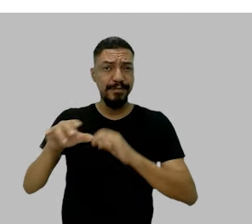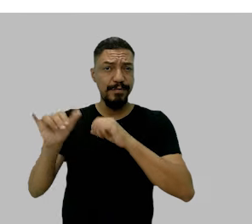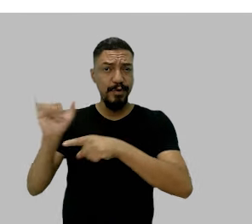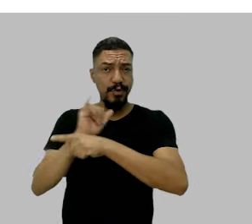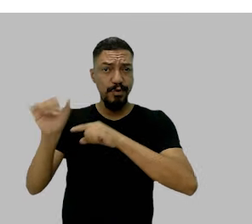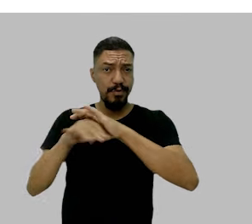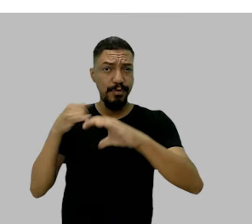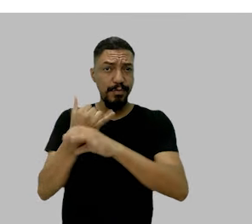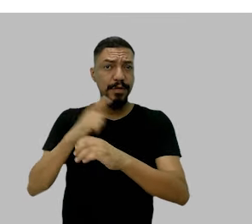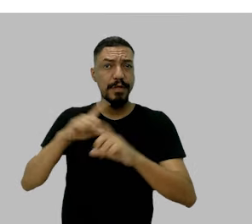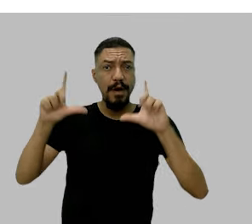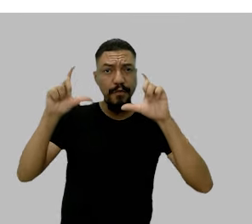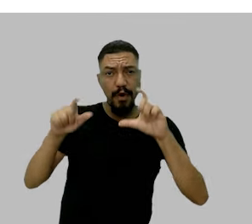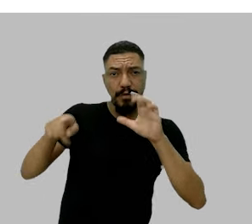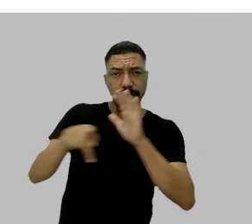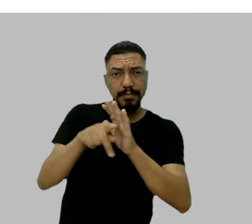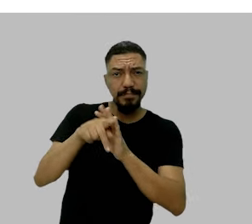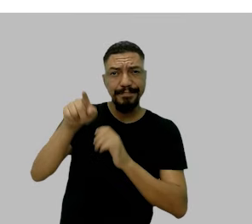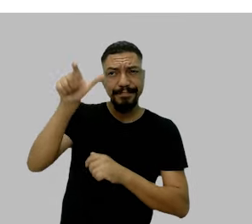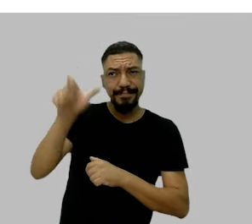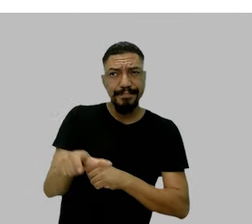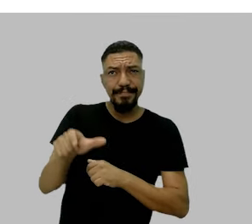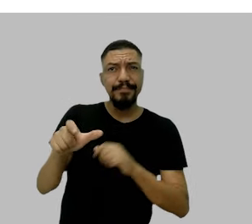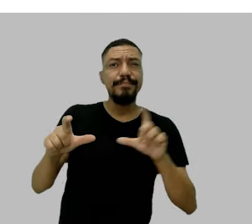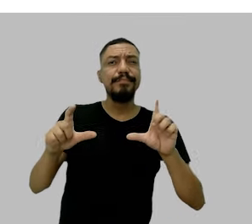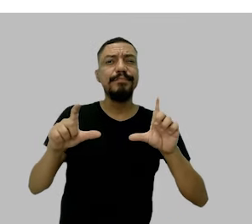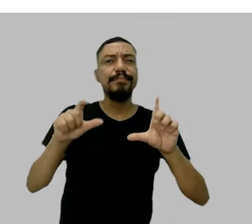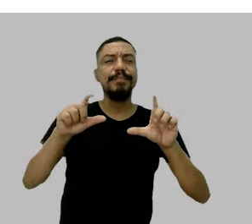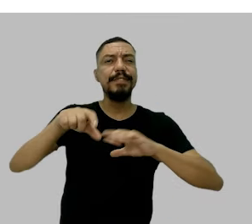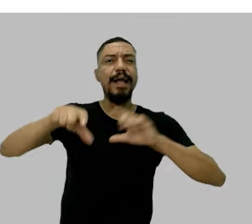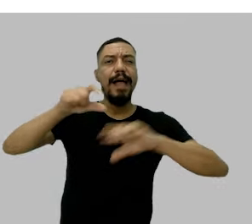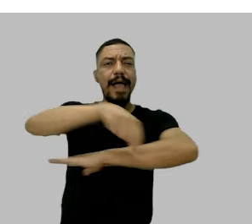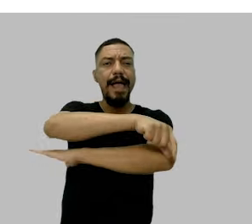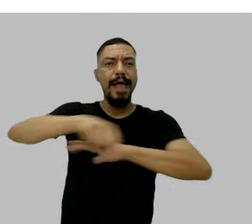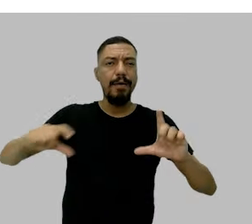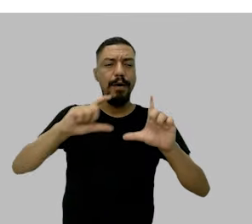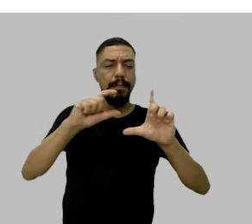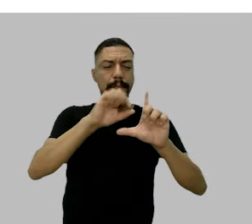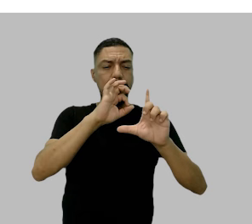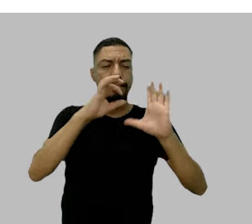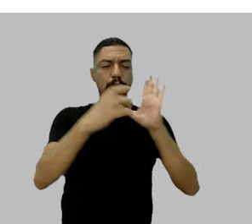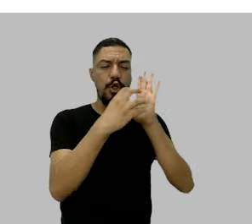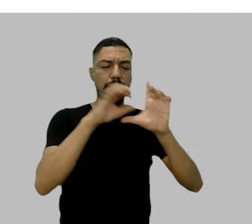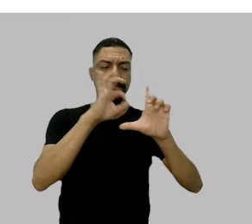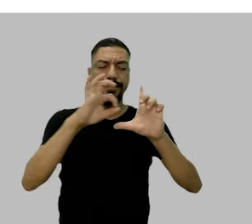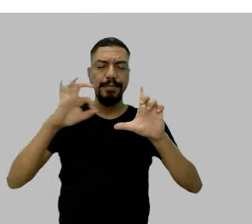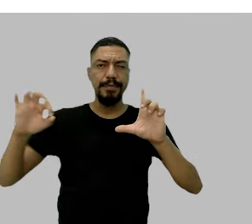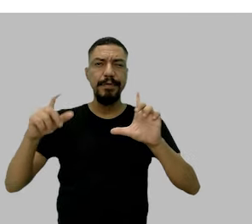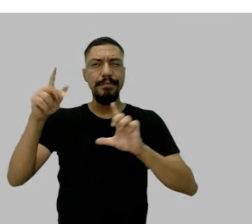do MASP e a gente colocou a régua de logos, né, do PROAC, enfim. E aí até me perguntaram, isso